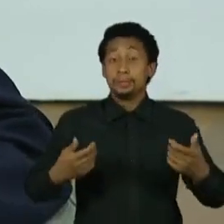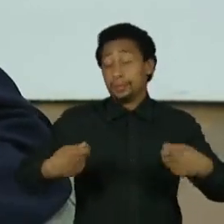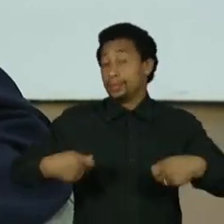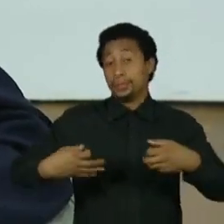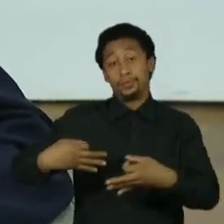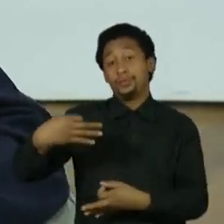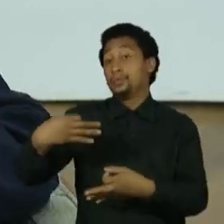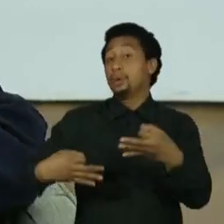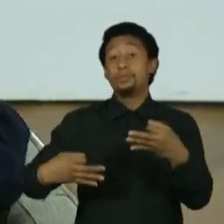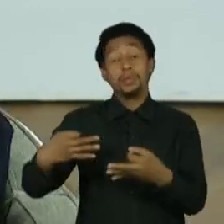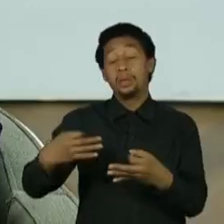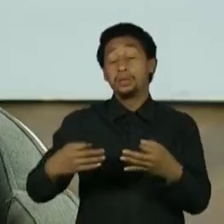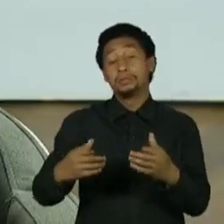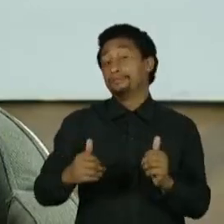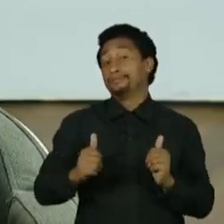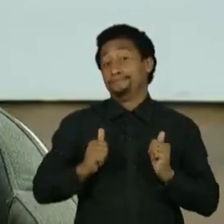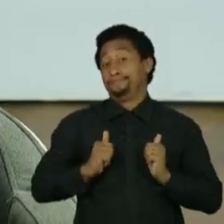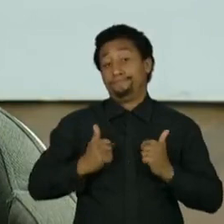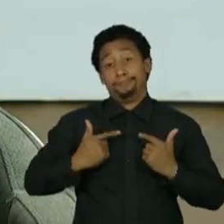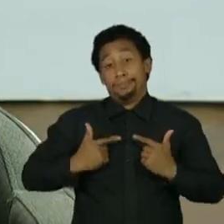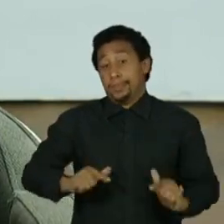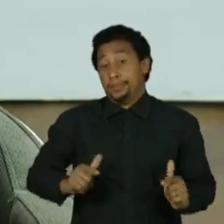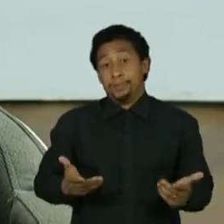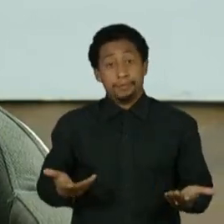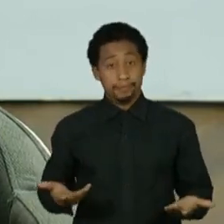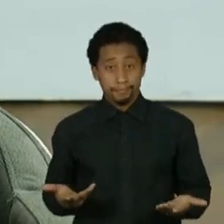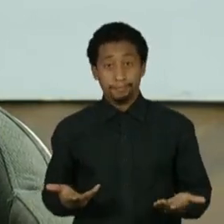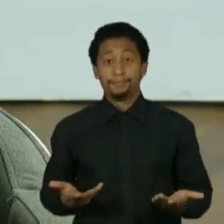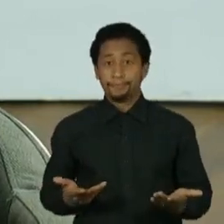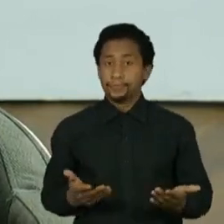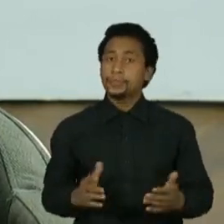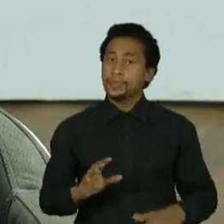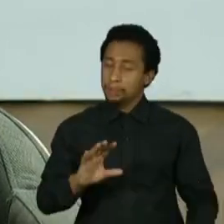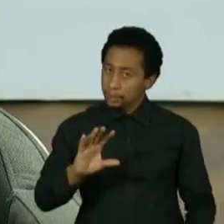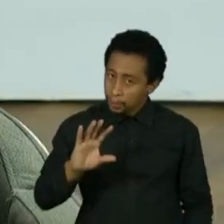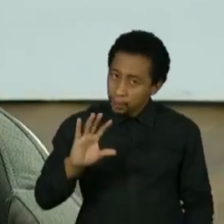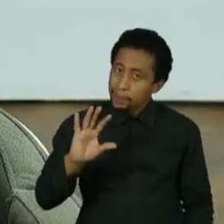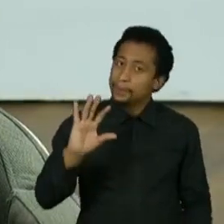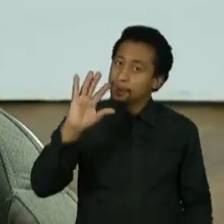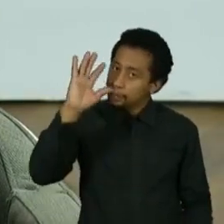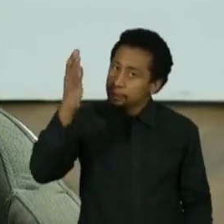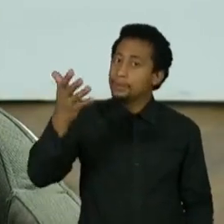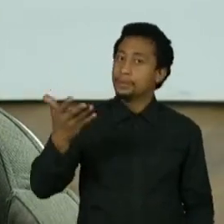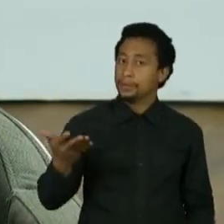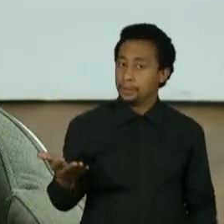imparcial. Então, em várias frentes, houve